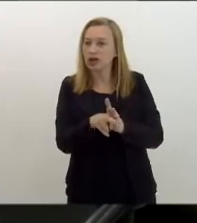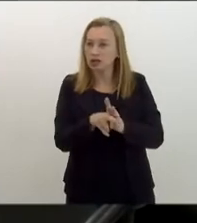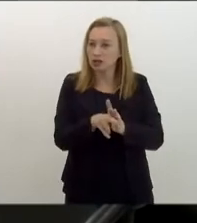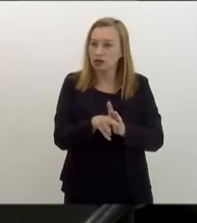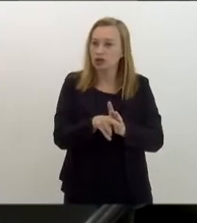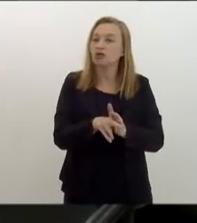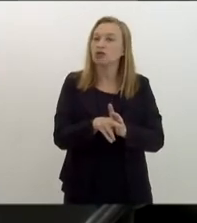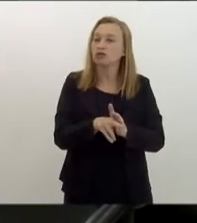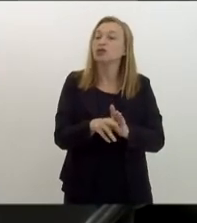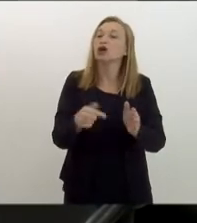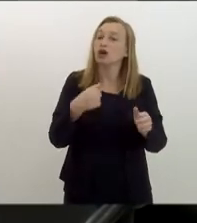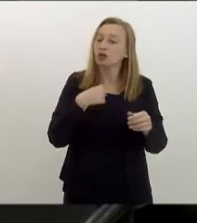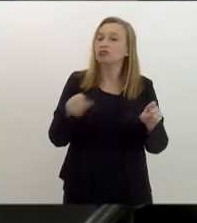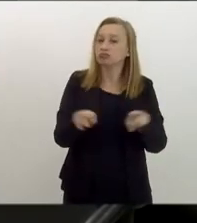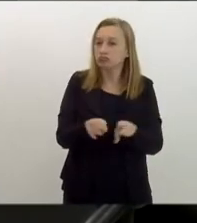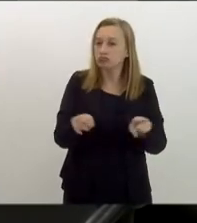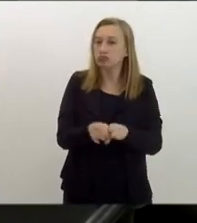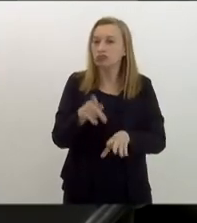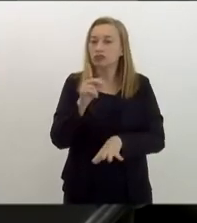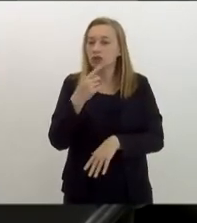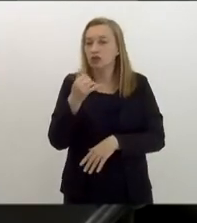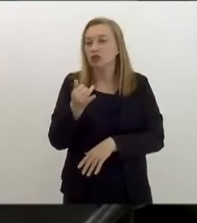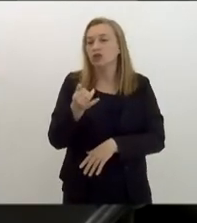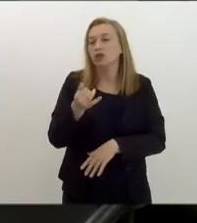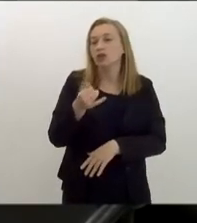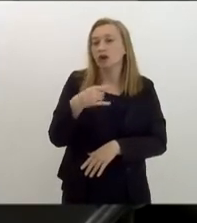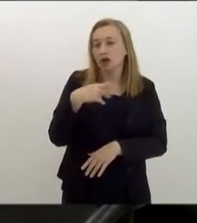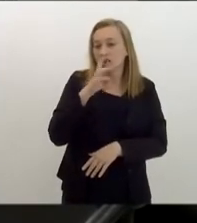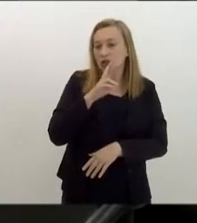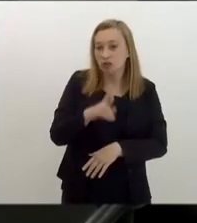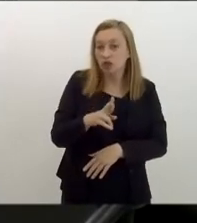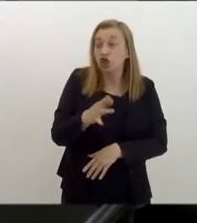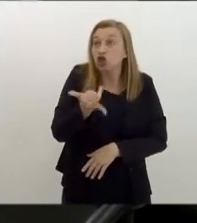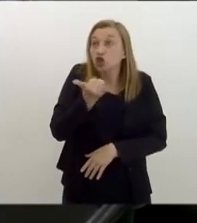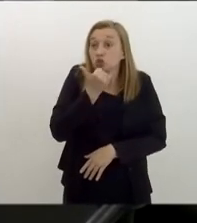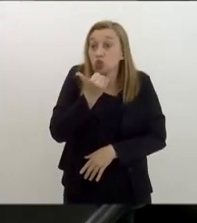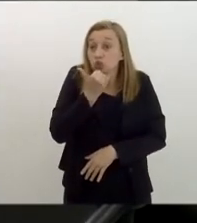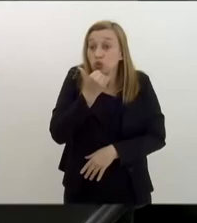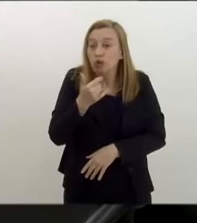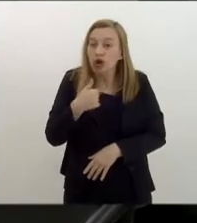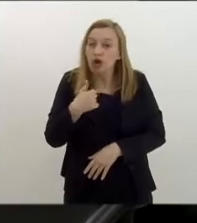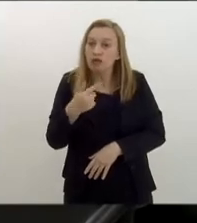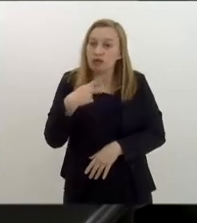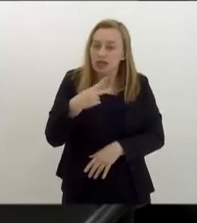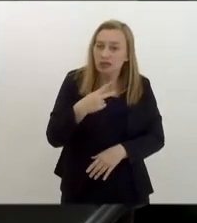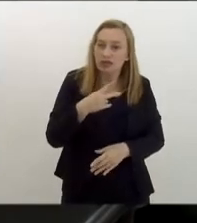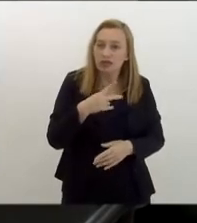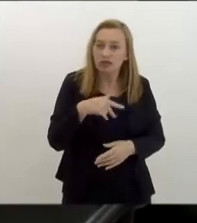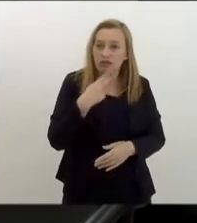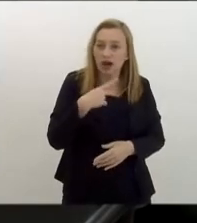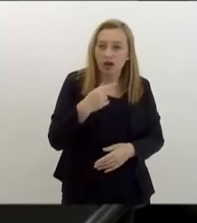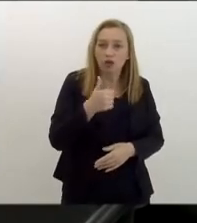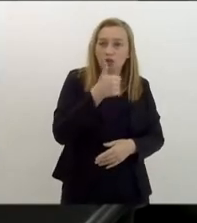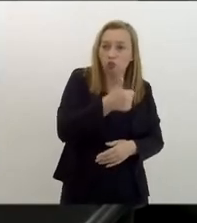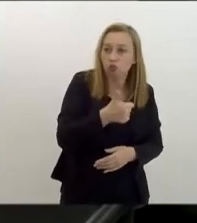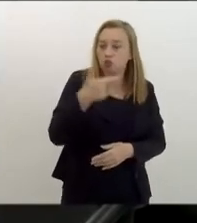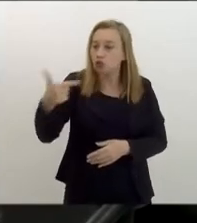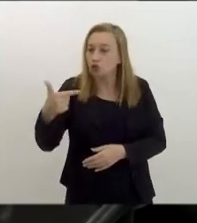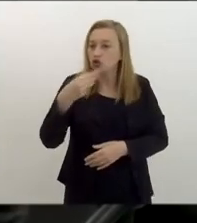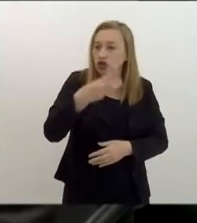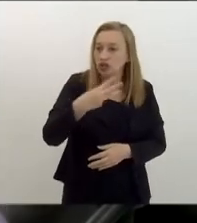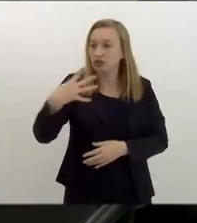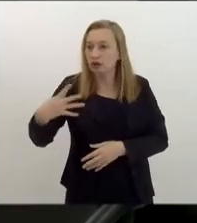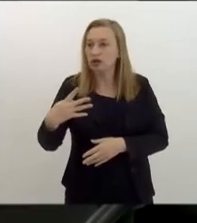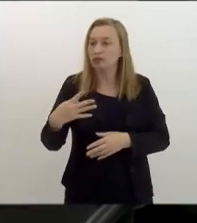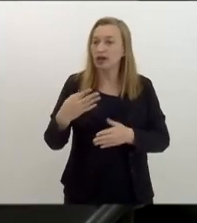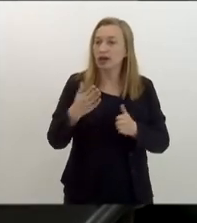eu também vou responder só me desculpa pragmatismo sempre trabalho muito assim de 12 para tu marcar bem o pontinho da